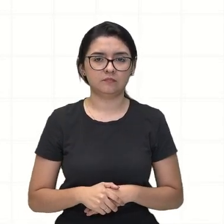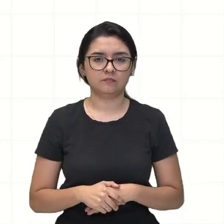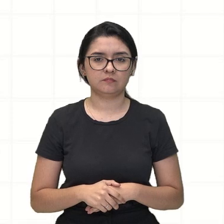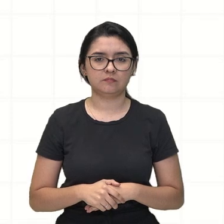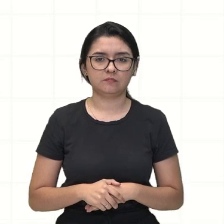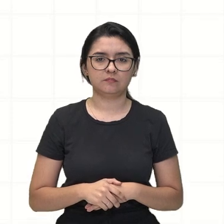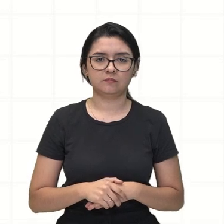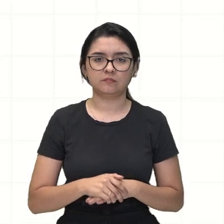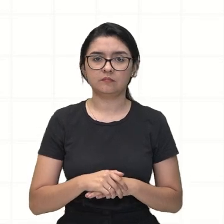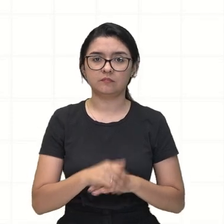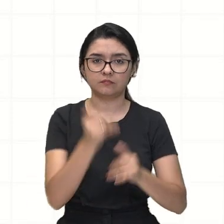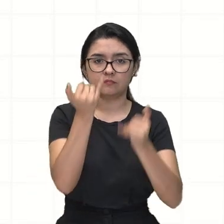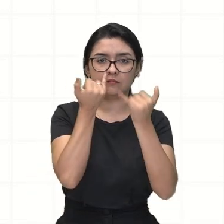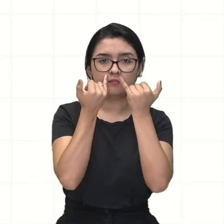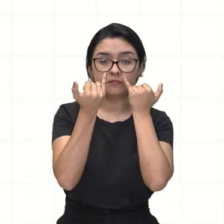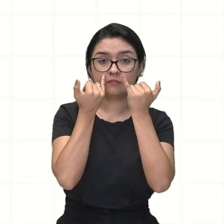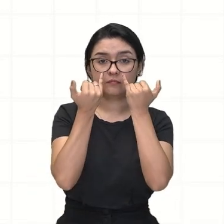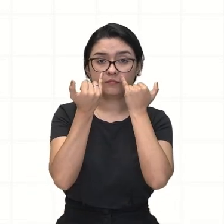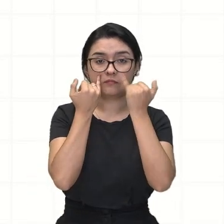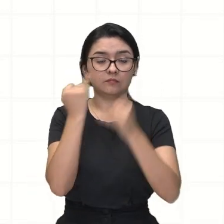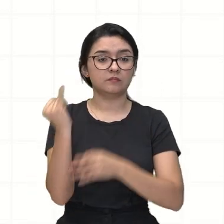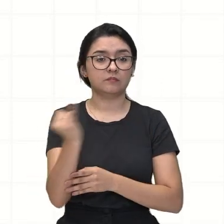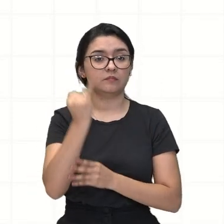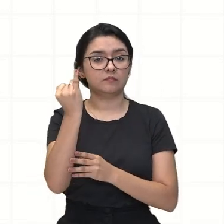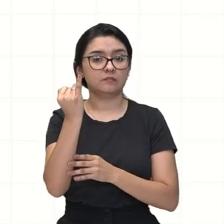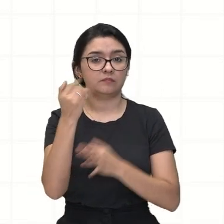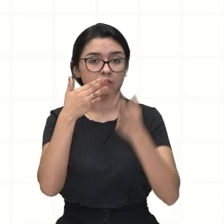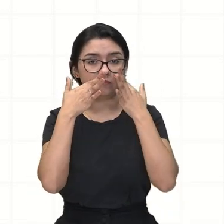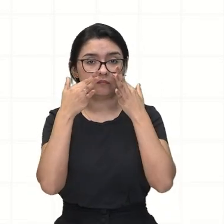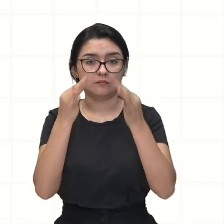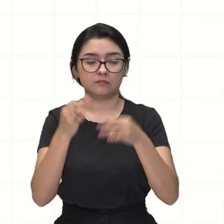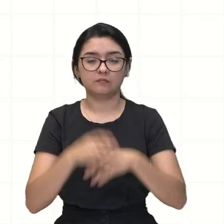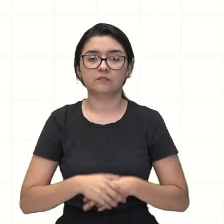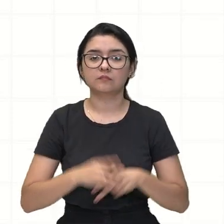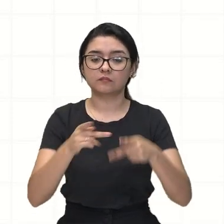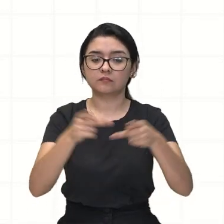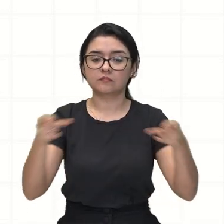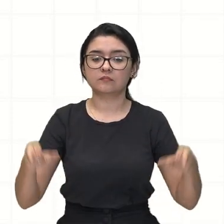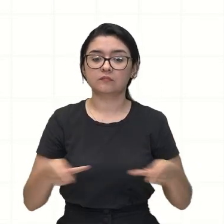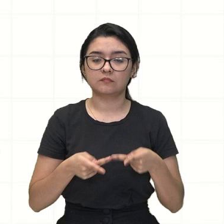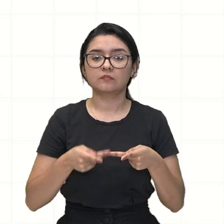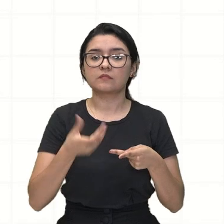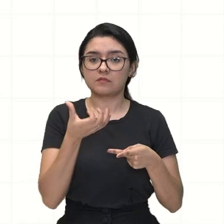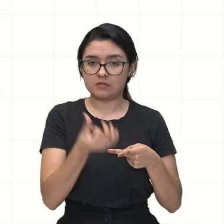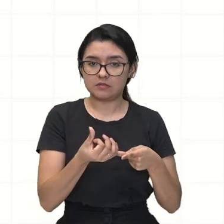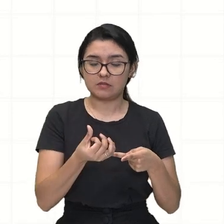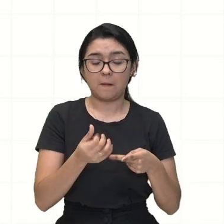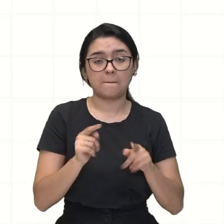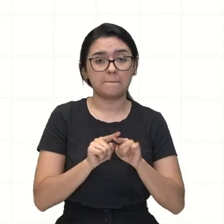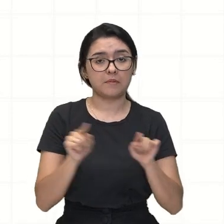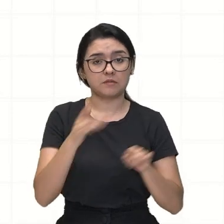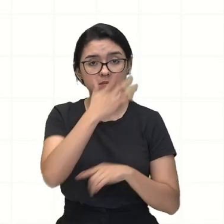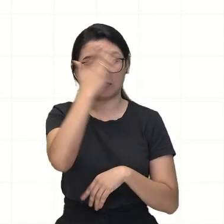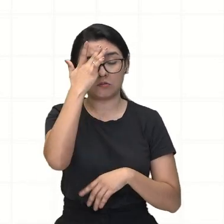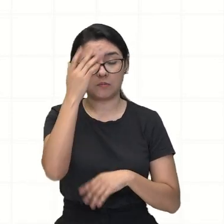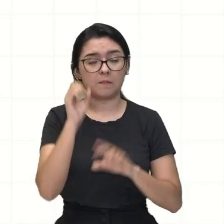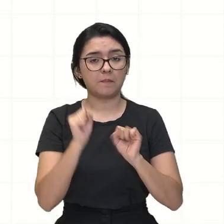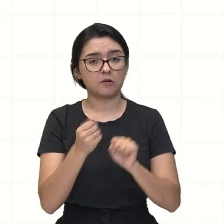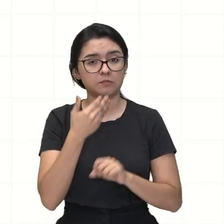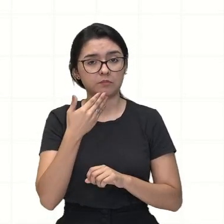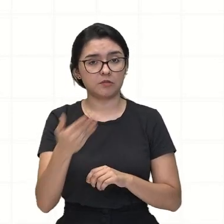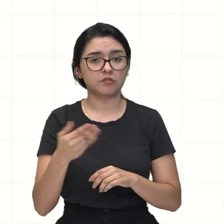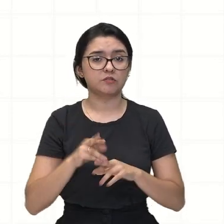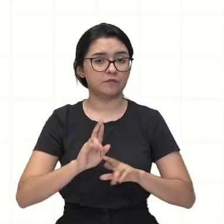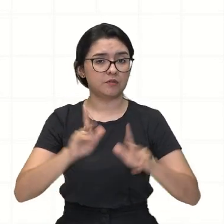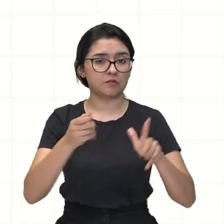alunos. Dado importante em 6 fatias. Mas os clientes podem dividir, podem pedir diferentes quantidades